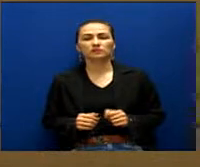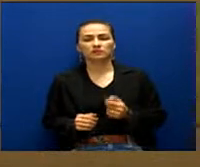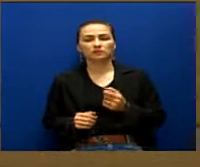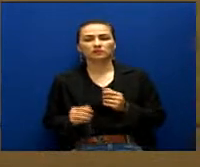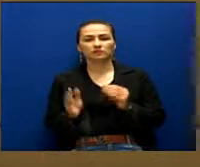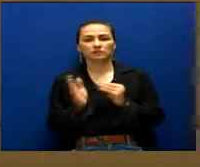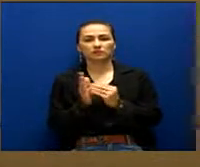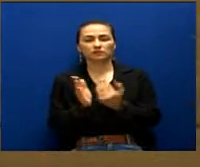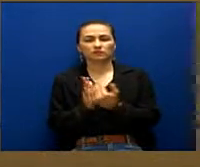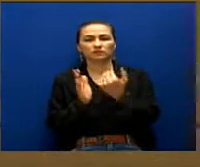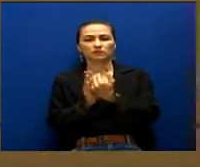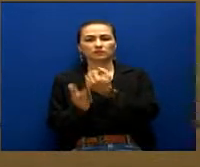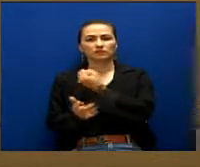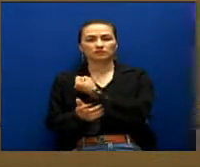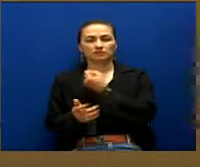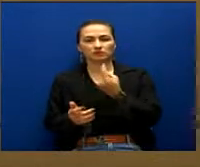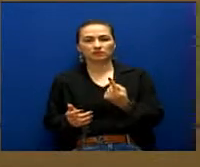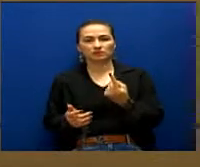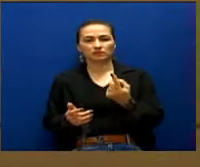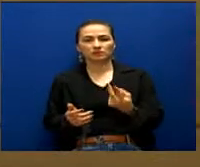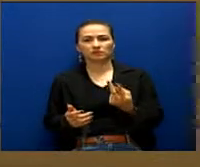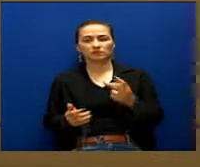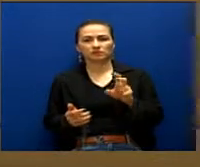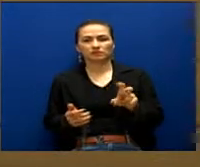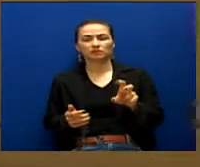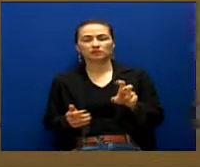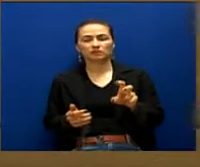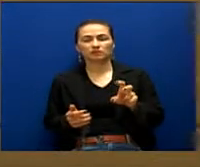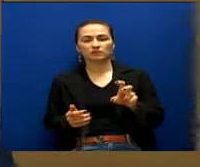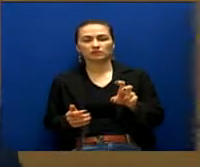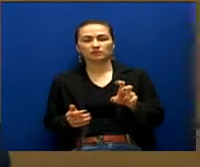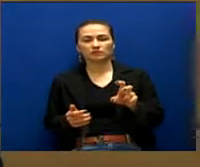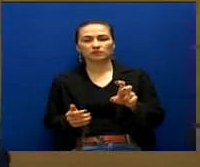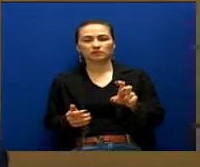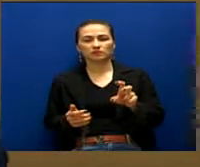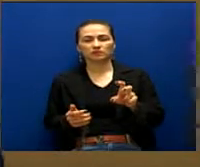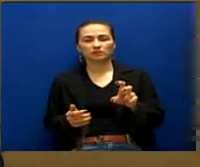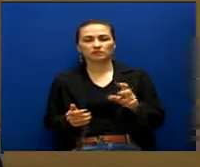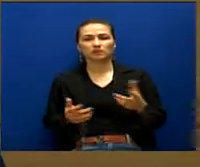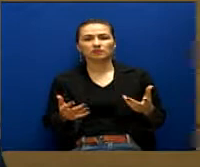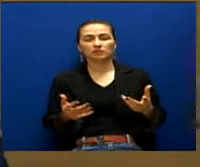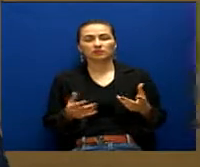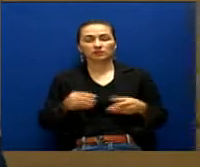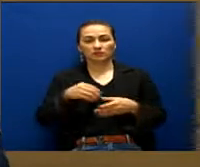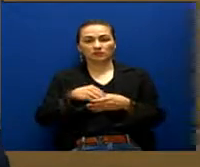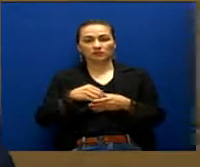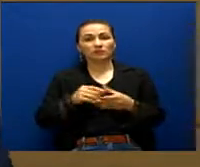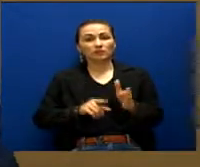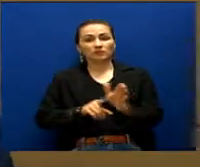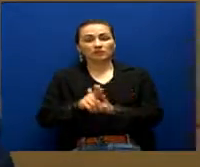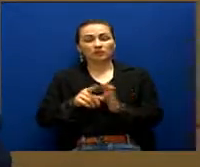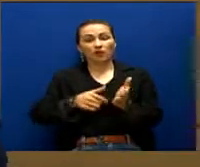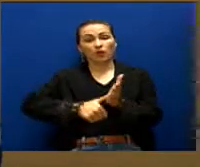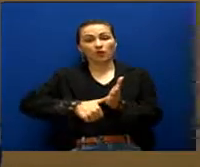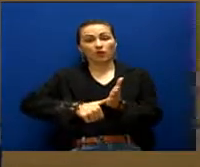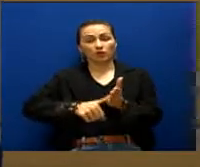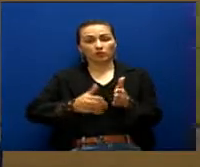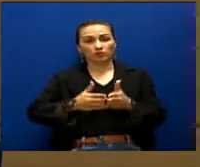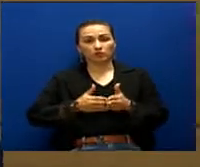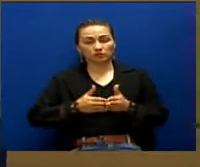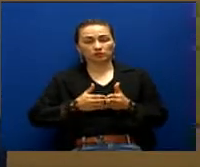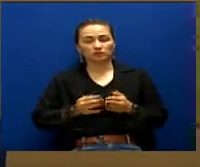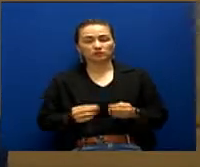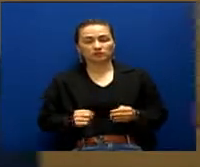da emenda 1, 2 e 5. Eu vou colocar em votação. Aqueles que concordarem com o